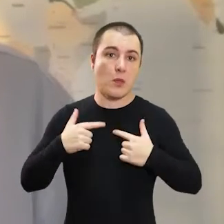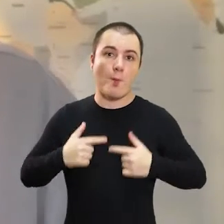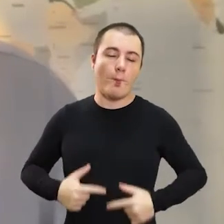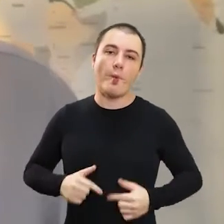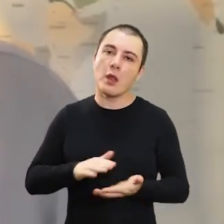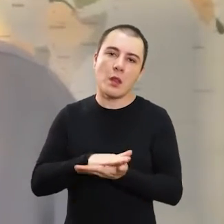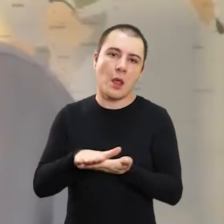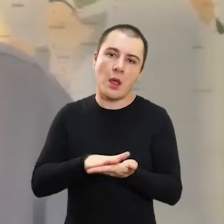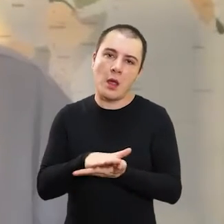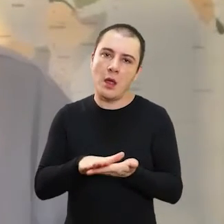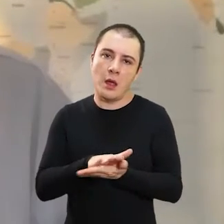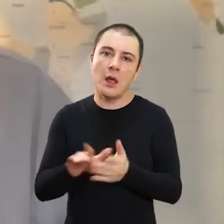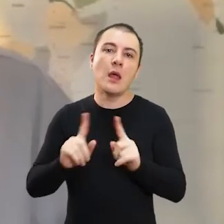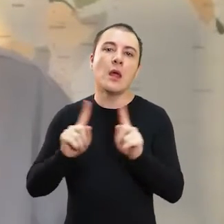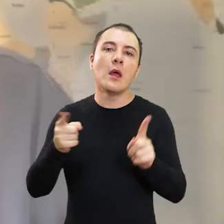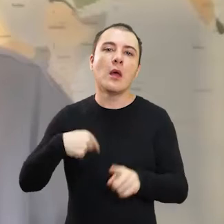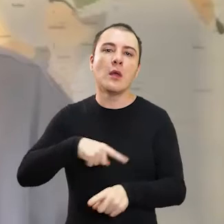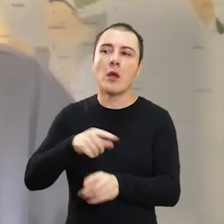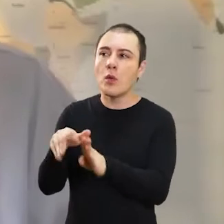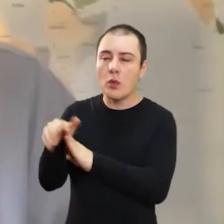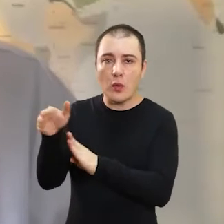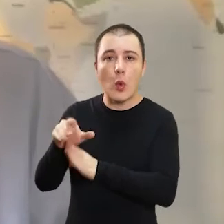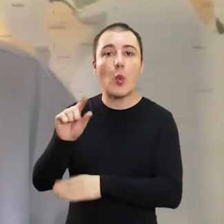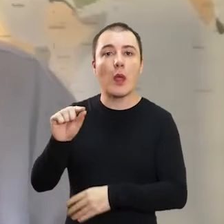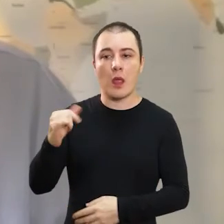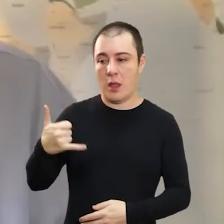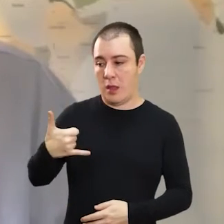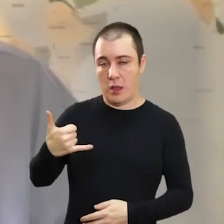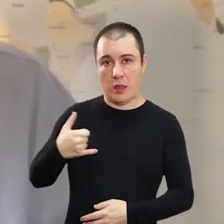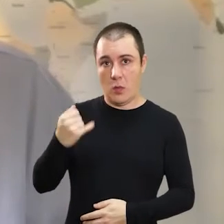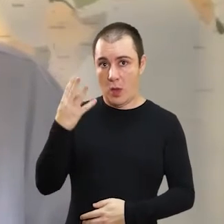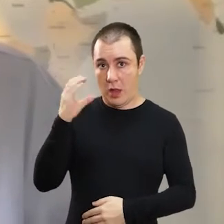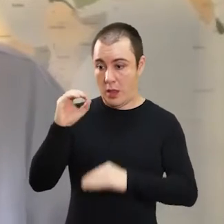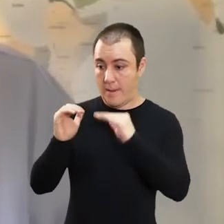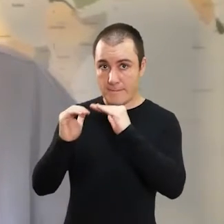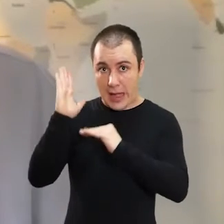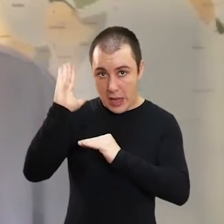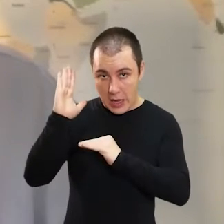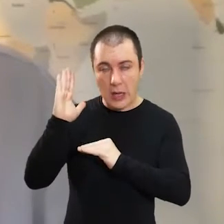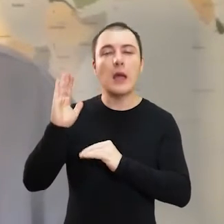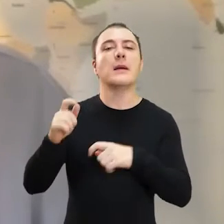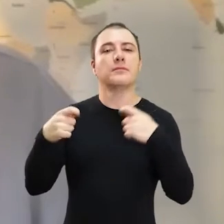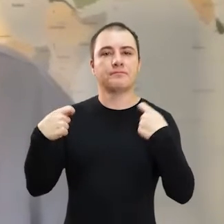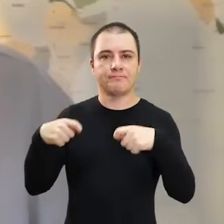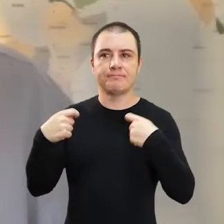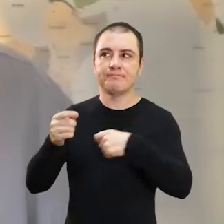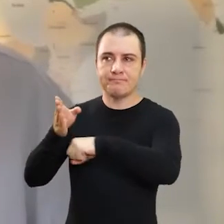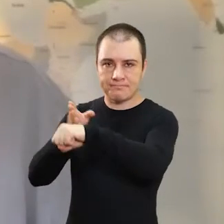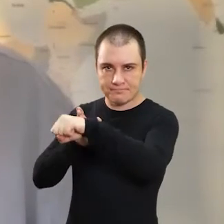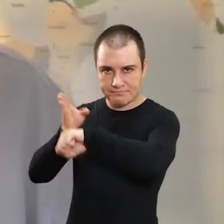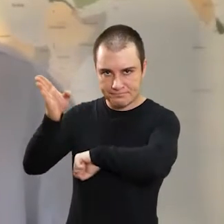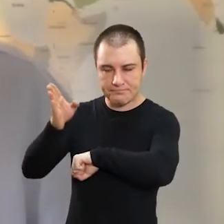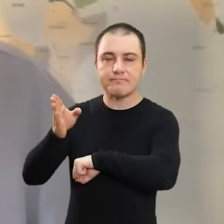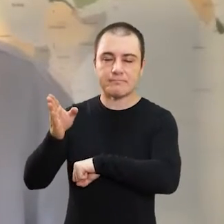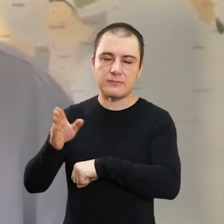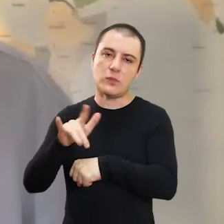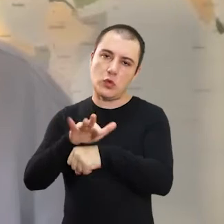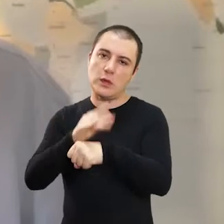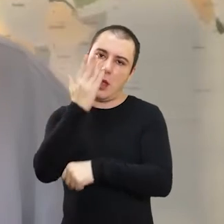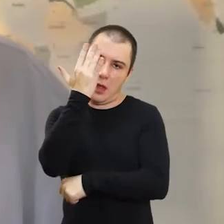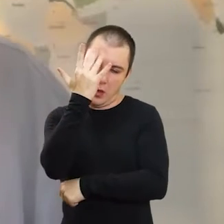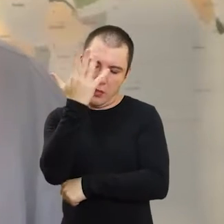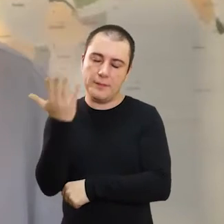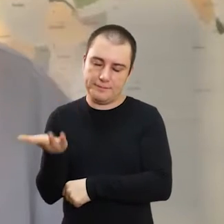Então, geralmente, o que a gente recomenda é isso, acima dos 40 anos, que é a idade mágica, quando a gente se fala dessa patologia, dessa